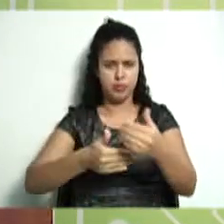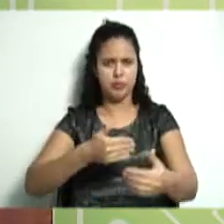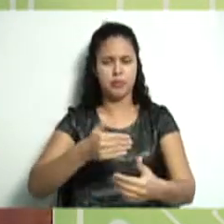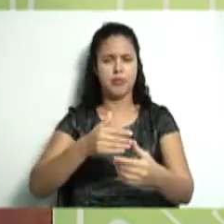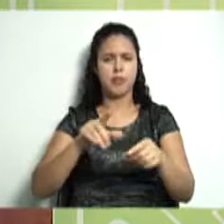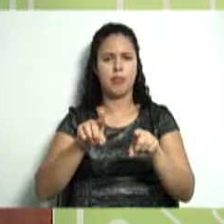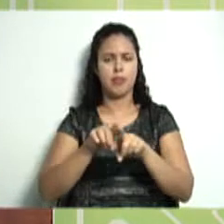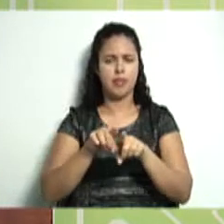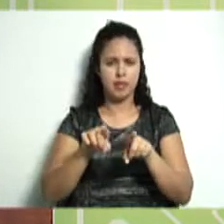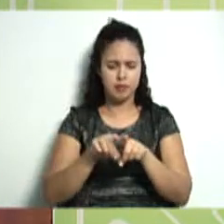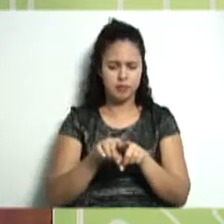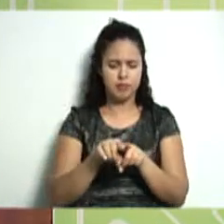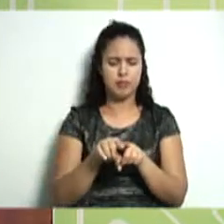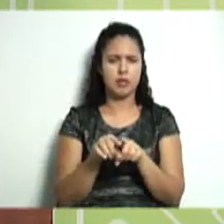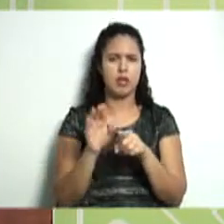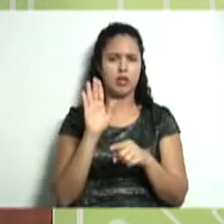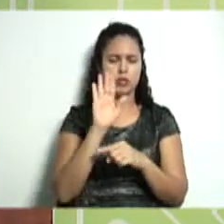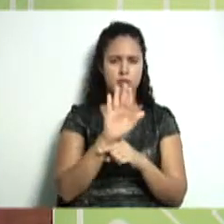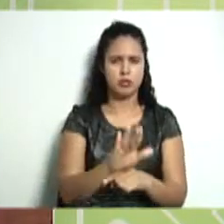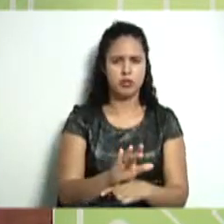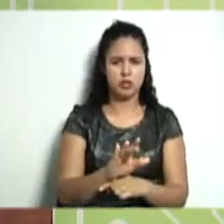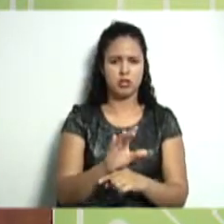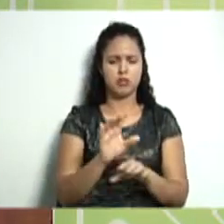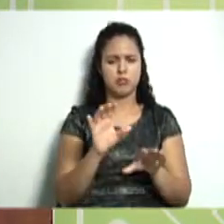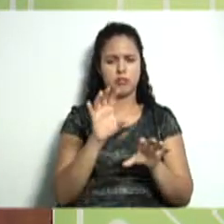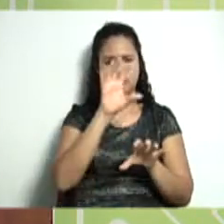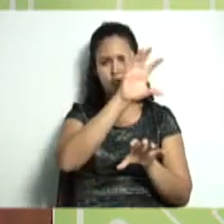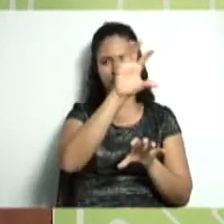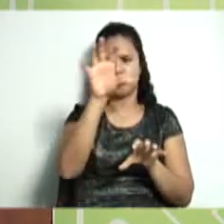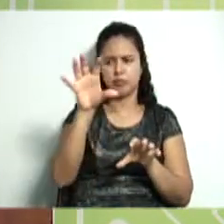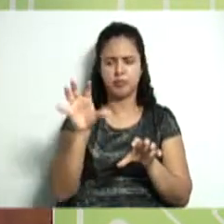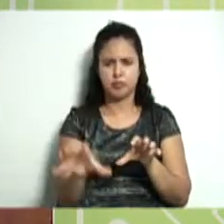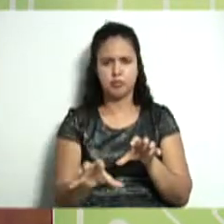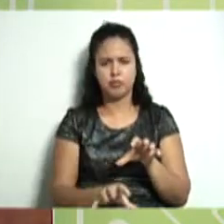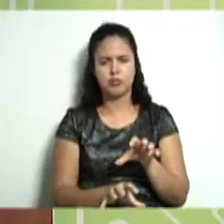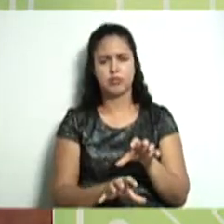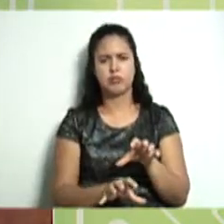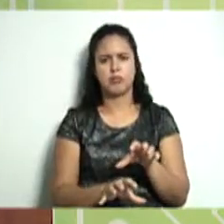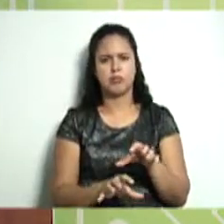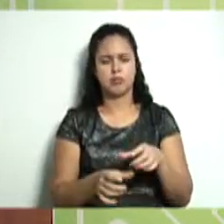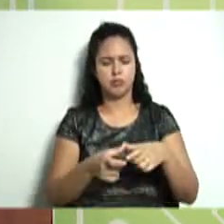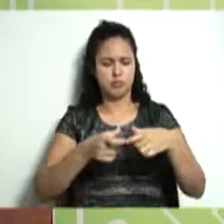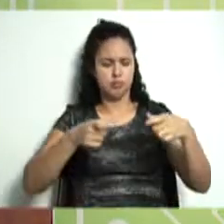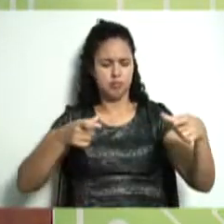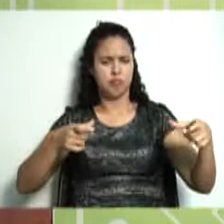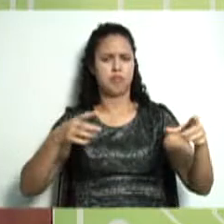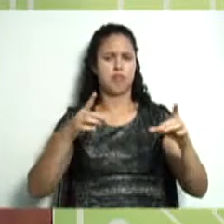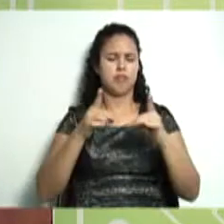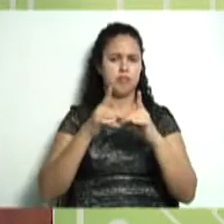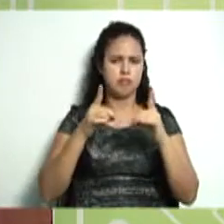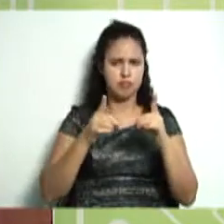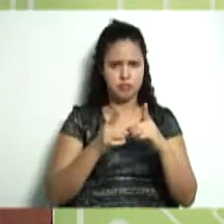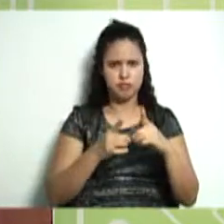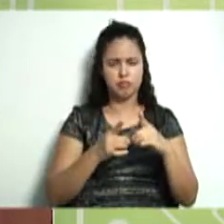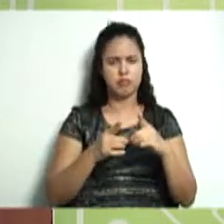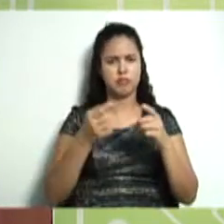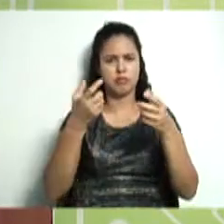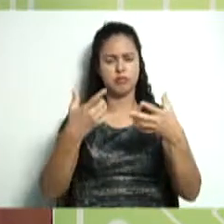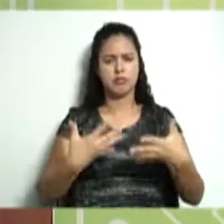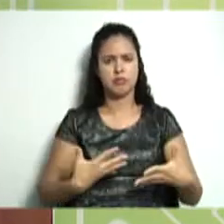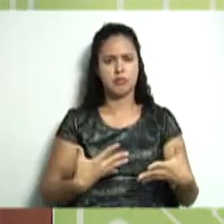e fazer com que as regiões elas sejam mais dinâmicas quando a gente fala de